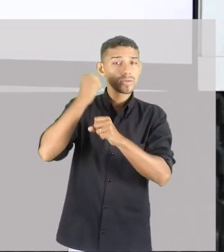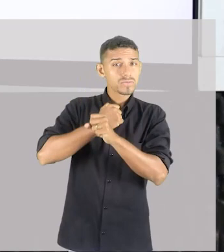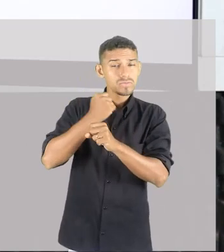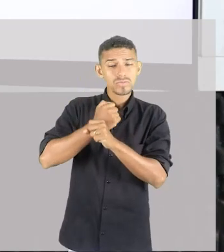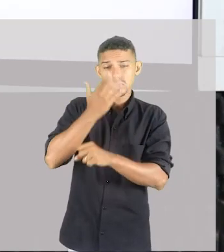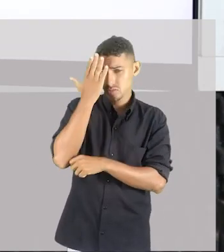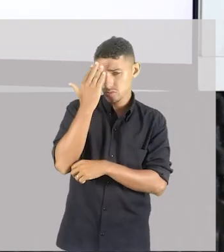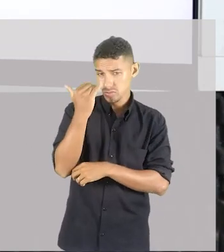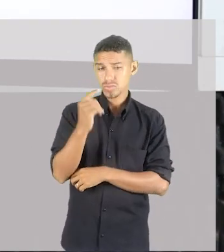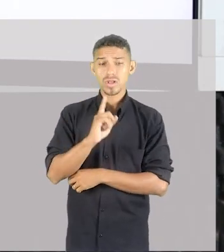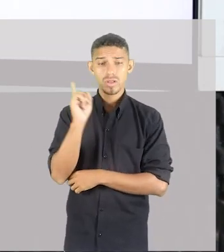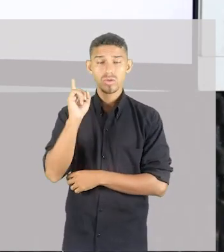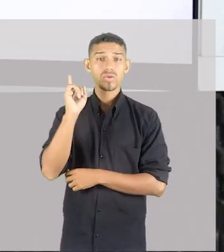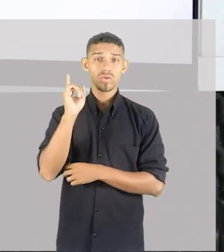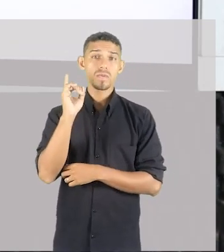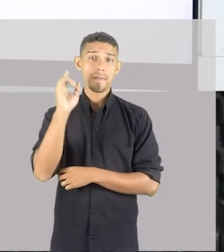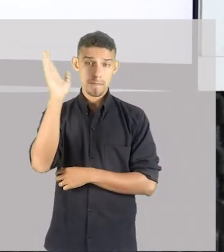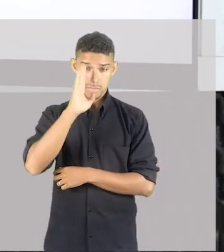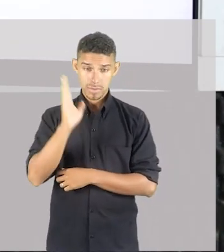patrimônio